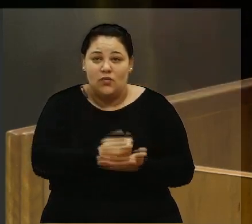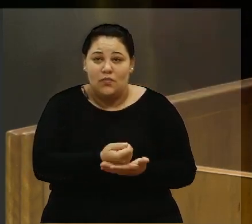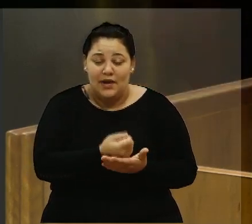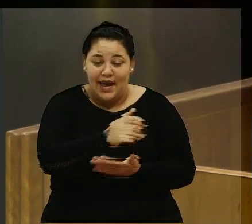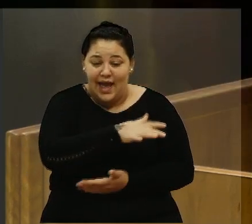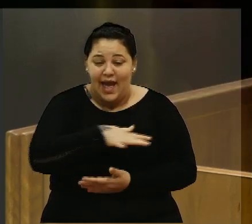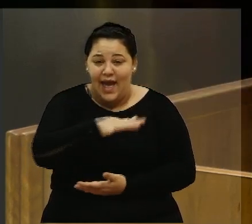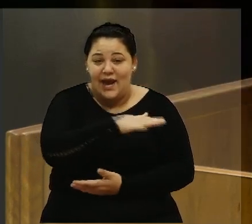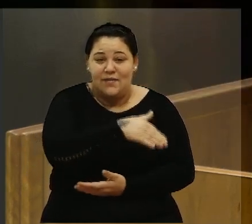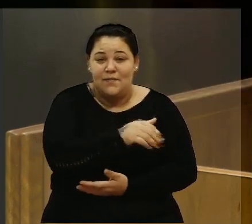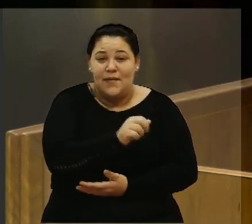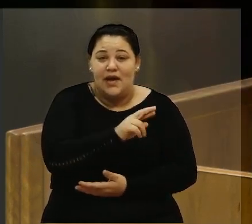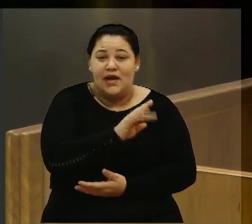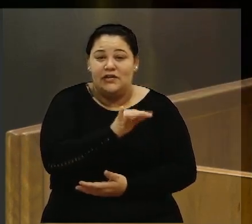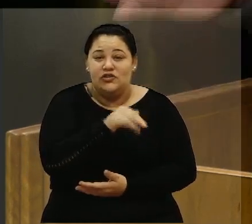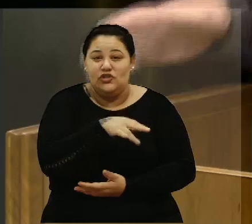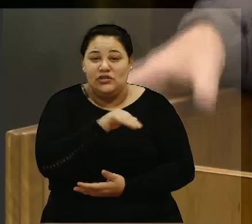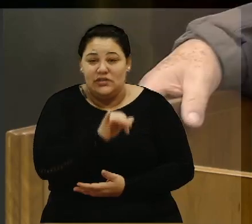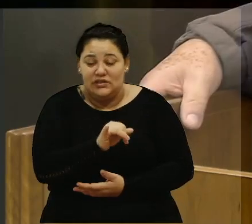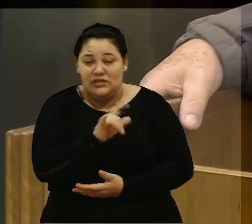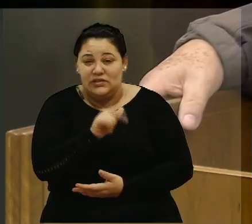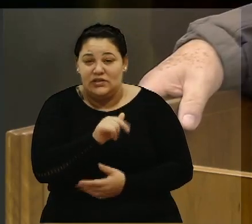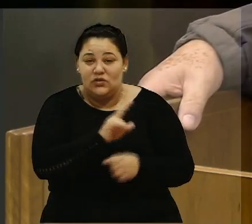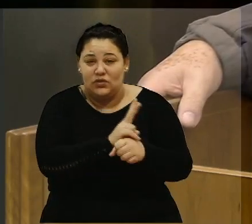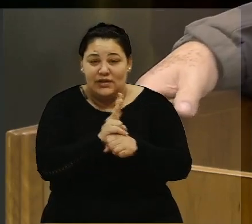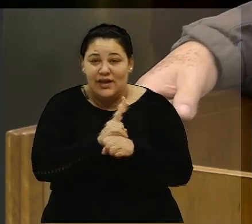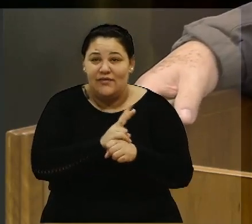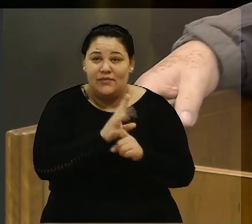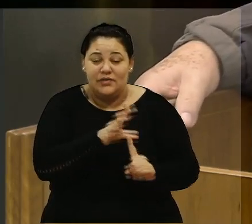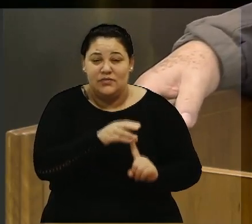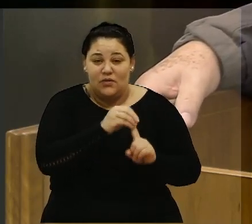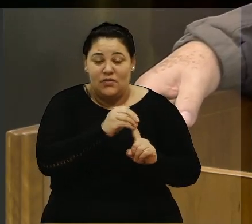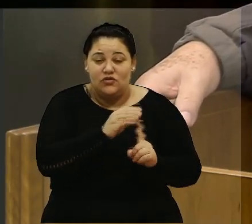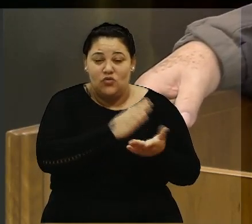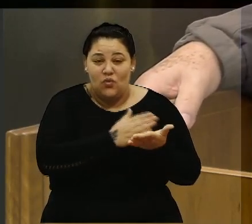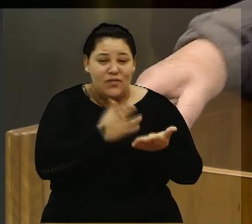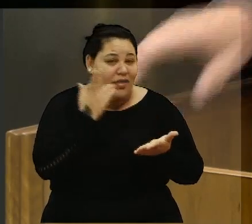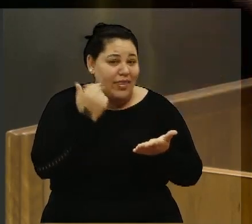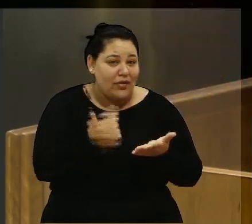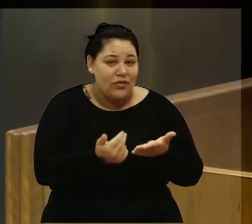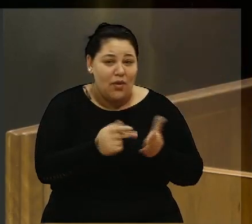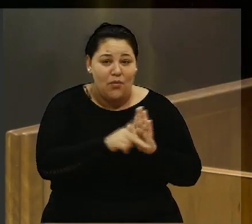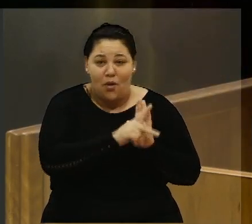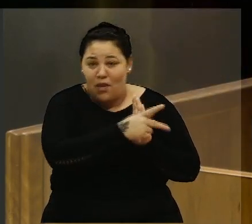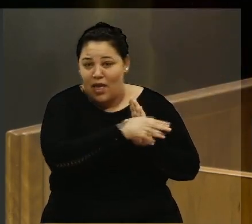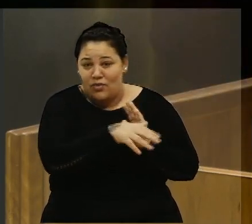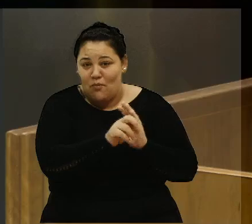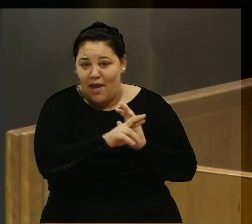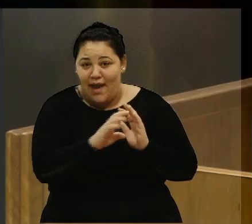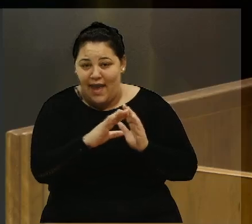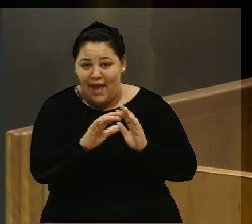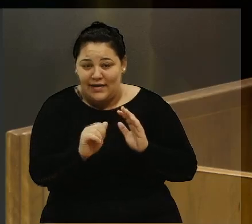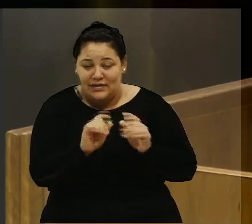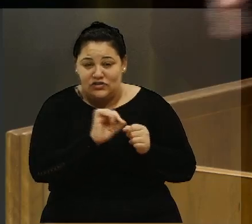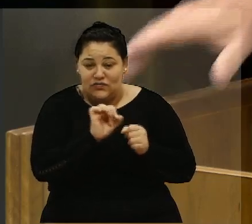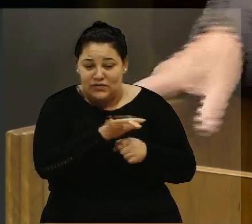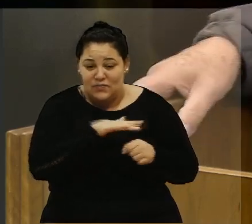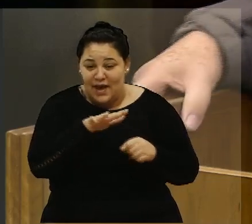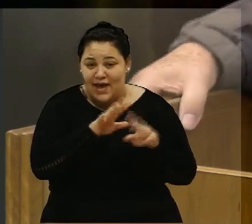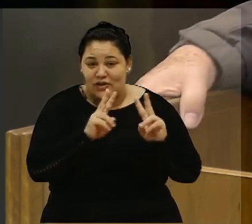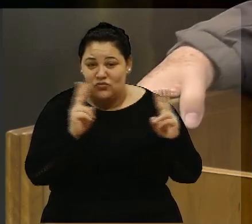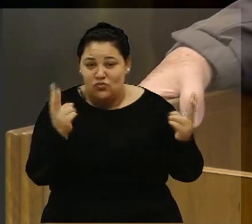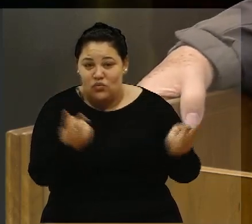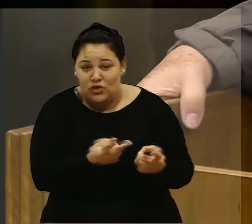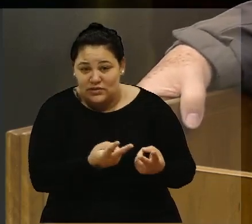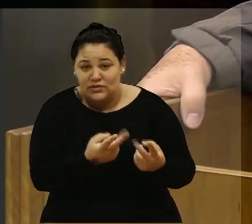que preservava exatamente a nascente do Marrecas. Então, adquirimos uma área de proteção ao redor da represa